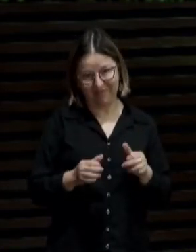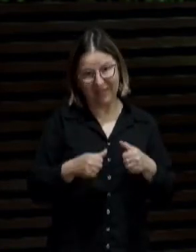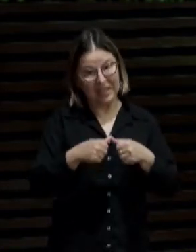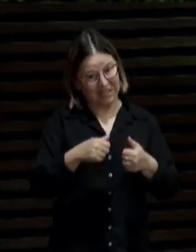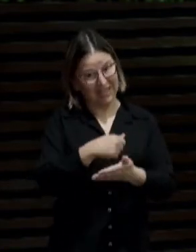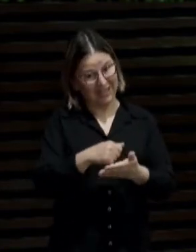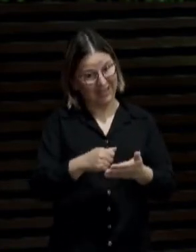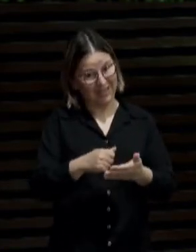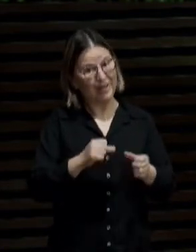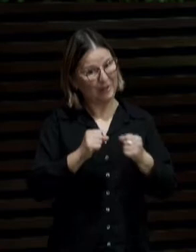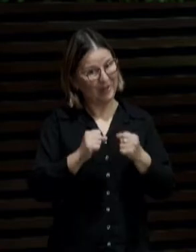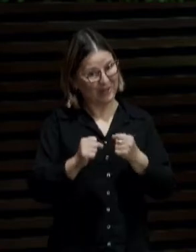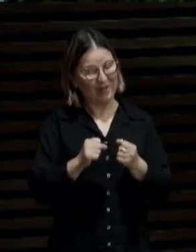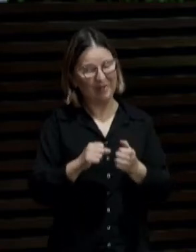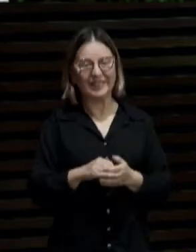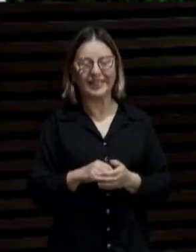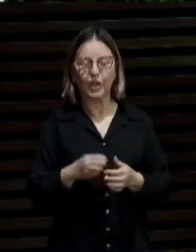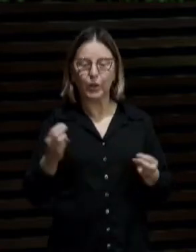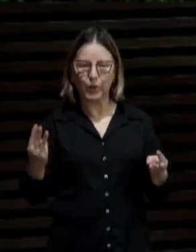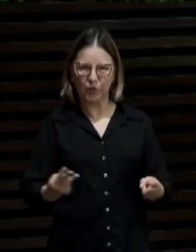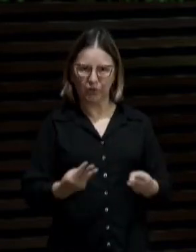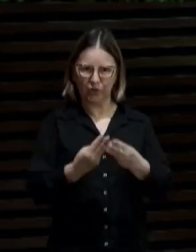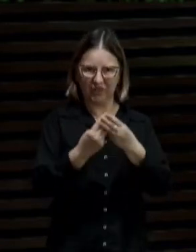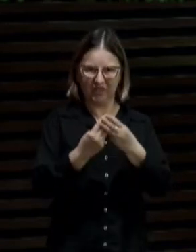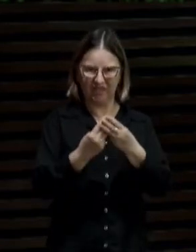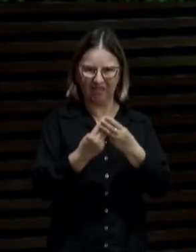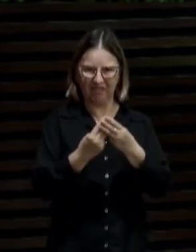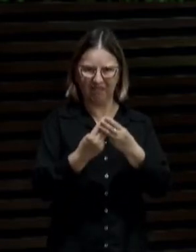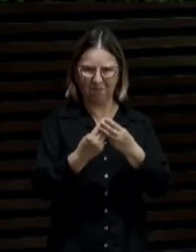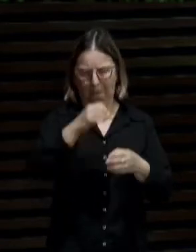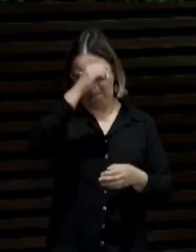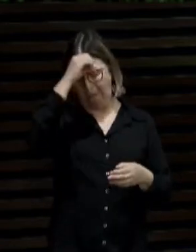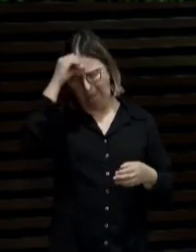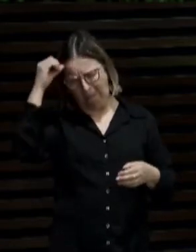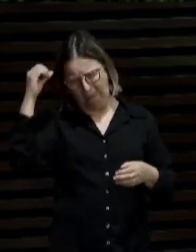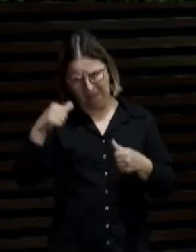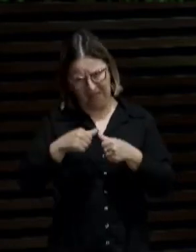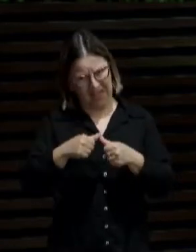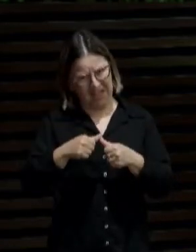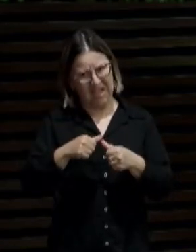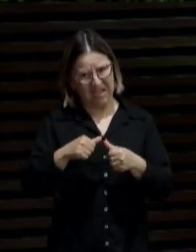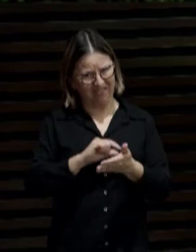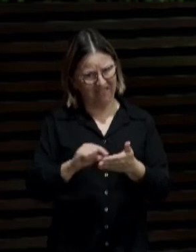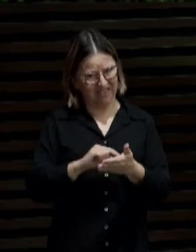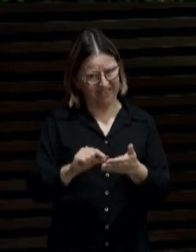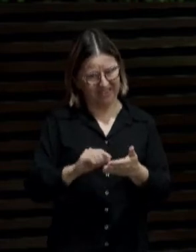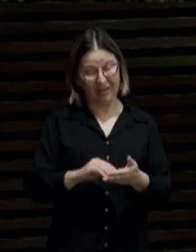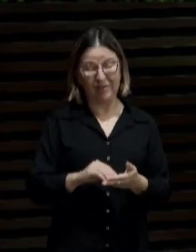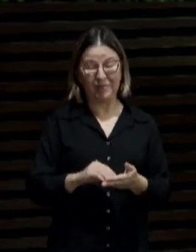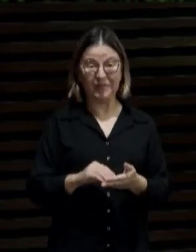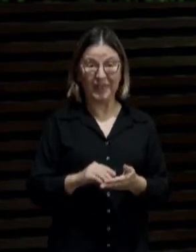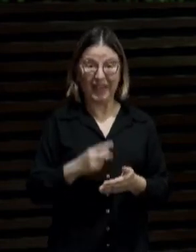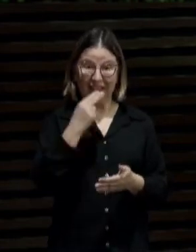Antigo Testamento, os judeus preferiam ignorar essa declaração para atribuir a Abraão um certo tipo de perfeição.